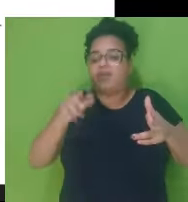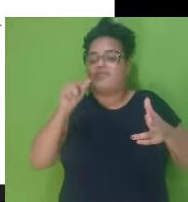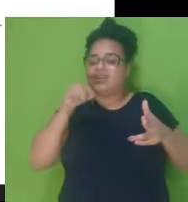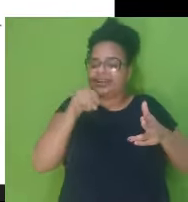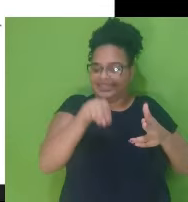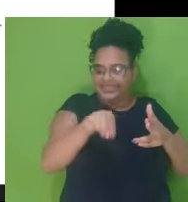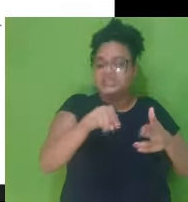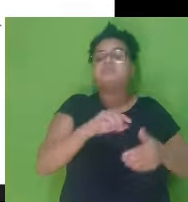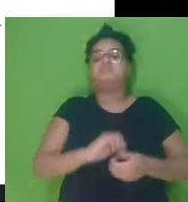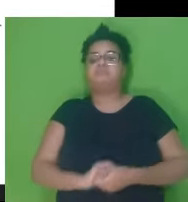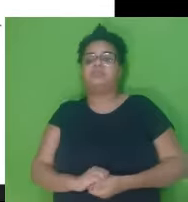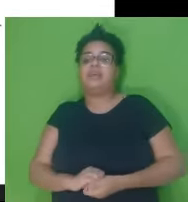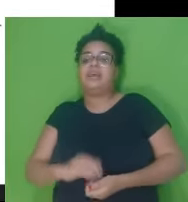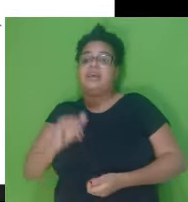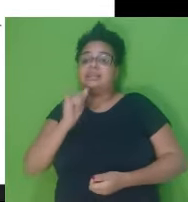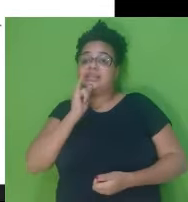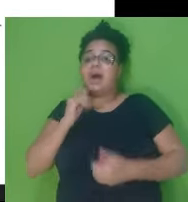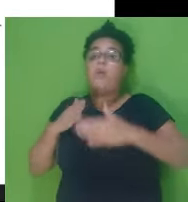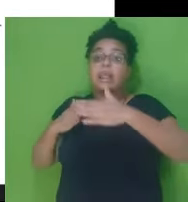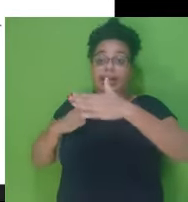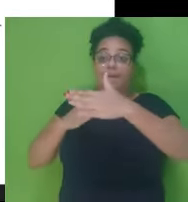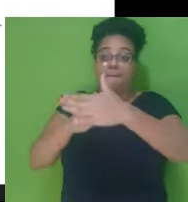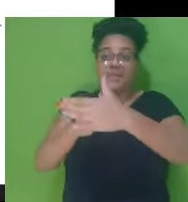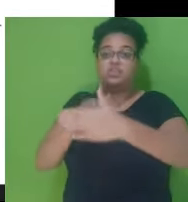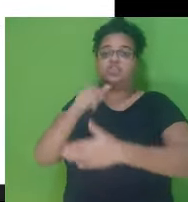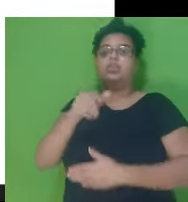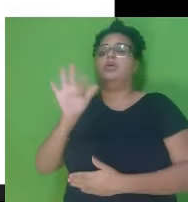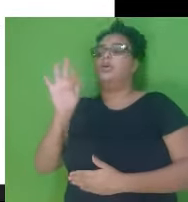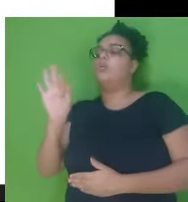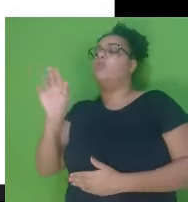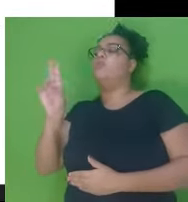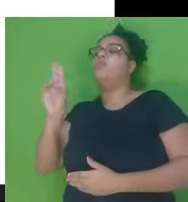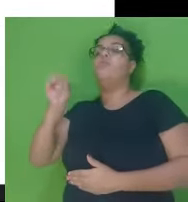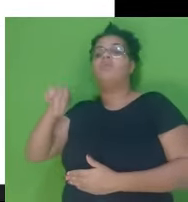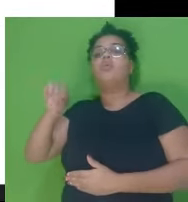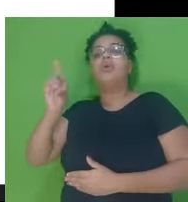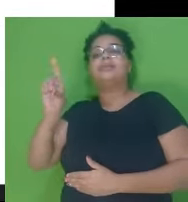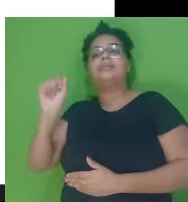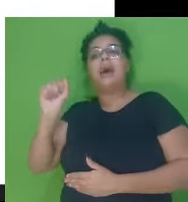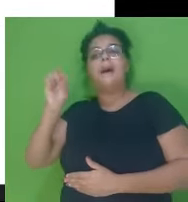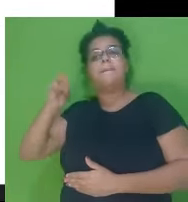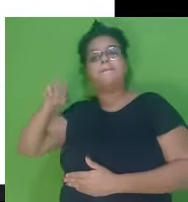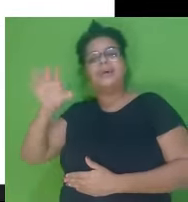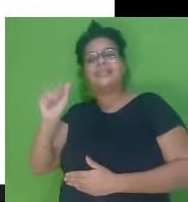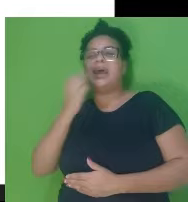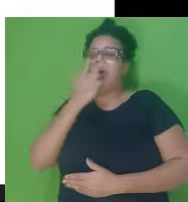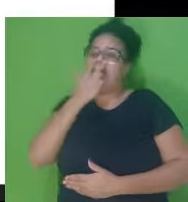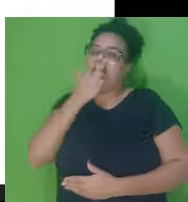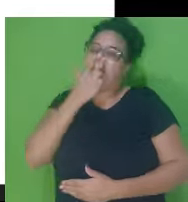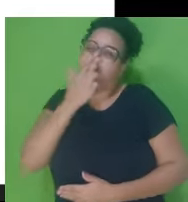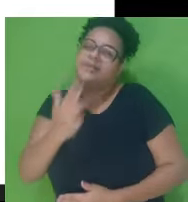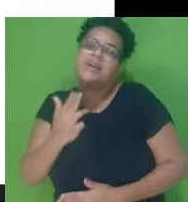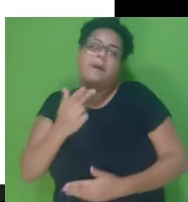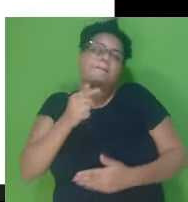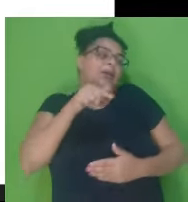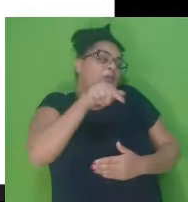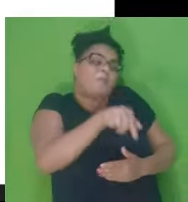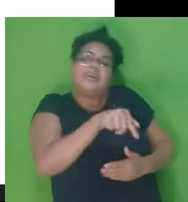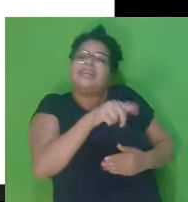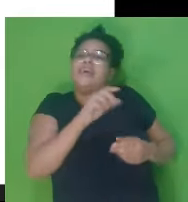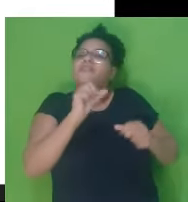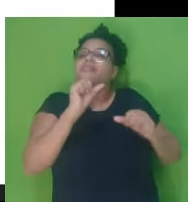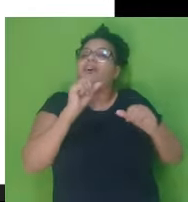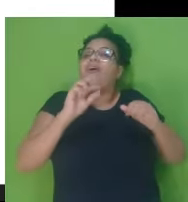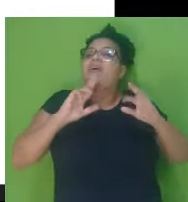igualzinha ao que temos no limite fundamental. O problema é que aparentemente a gente estraga